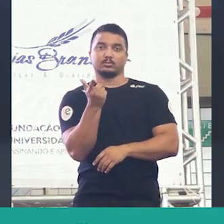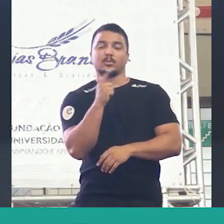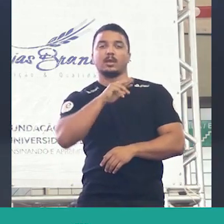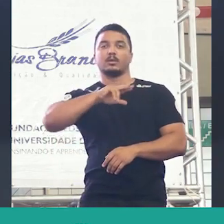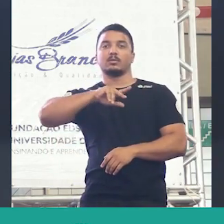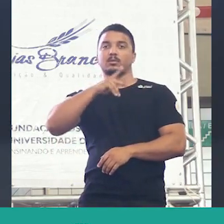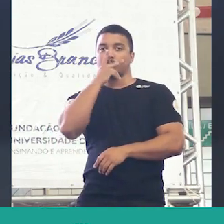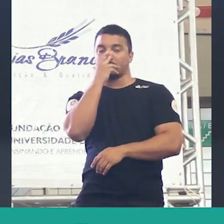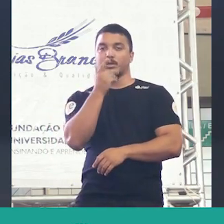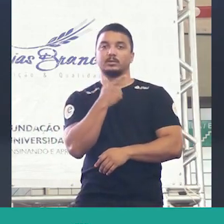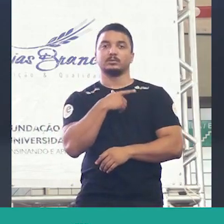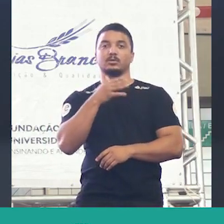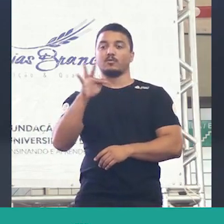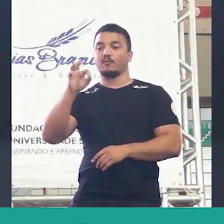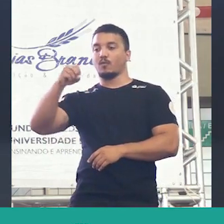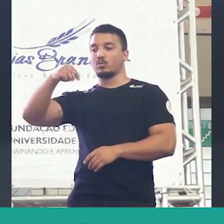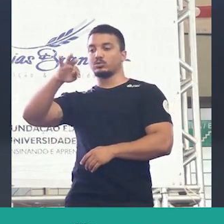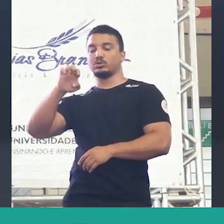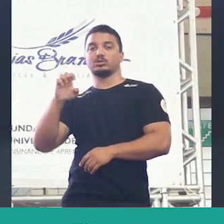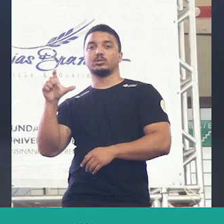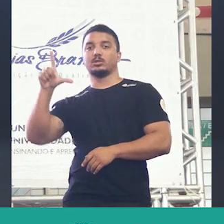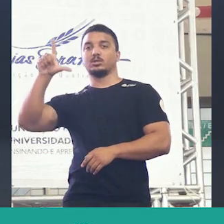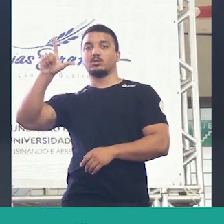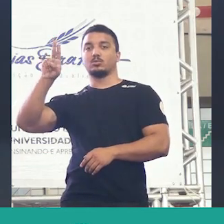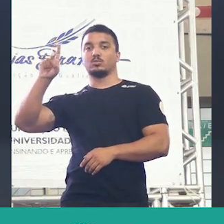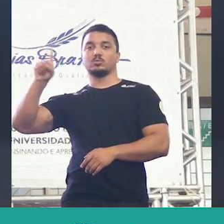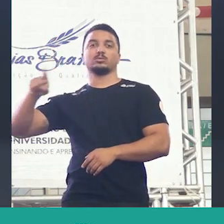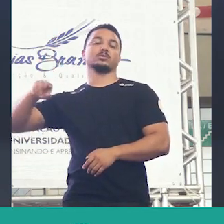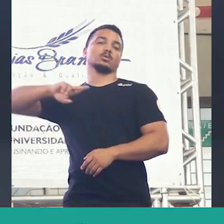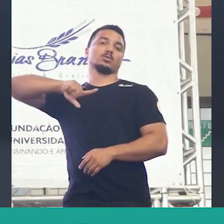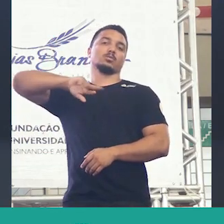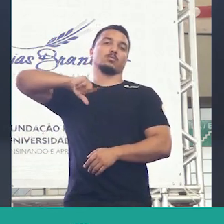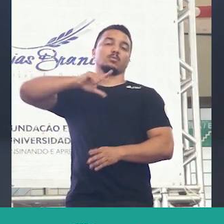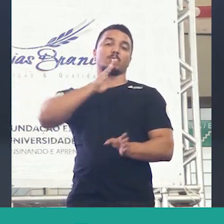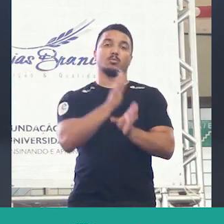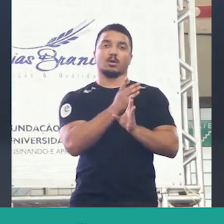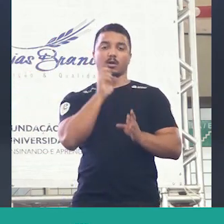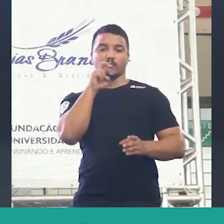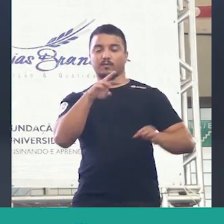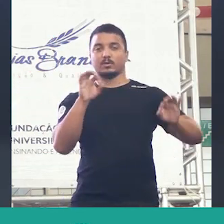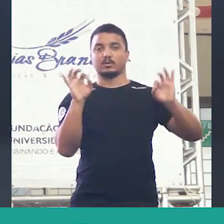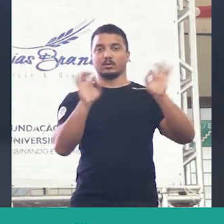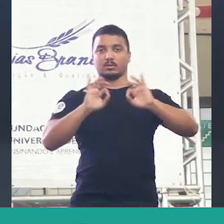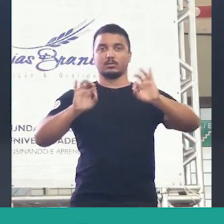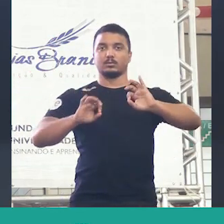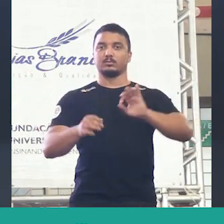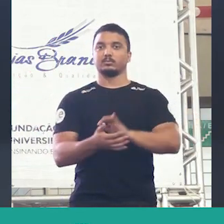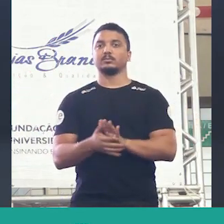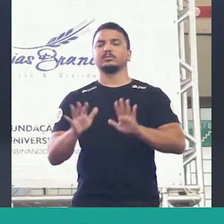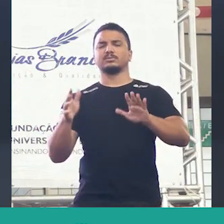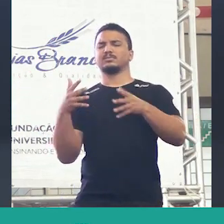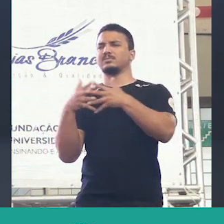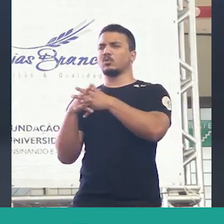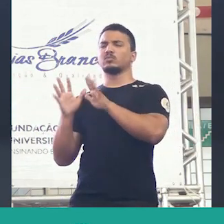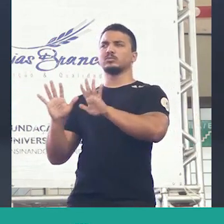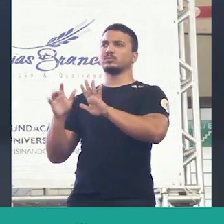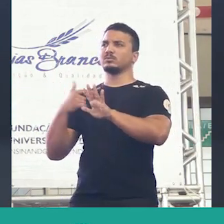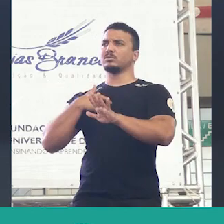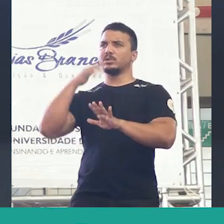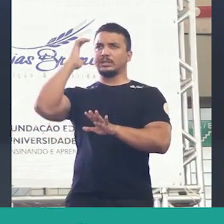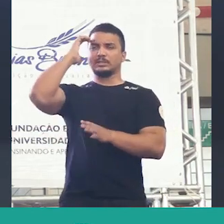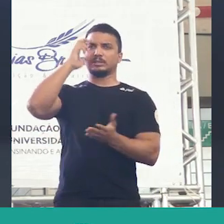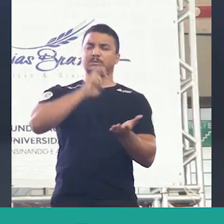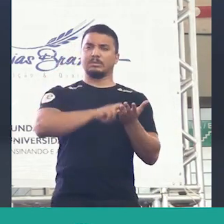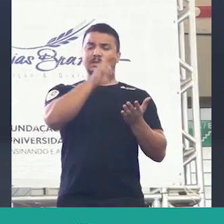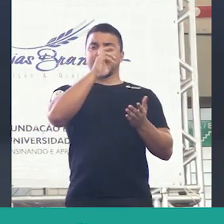são fontes de luz, porque eu não vejo. Professor Odin, está confundindo. Vamos lá. Você se acordou